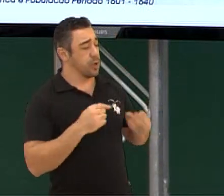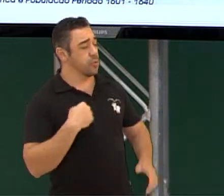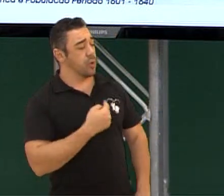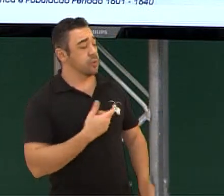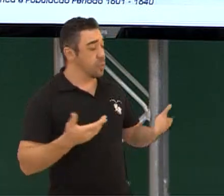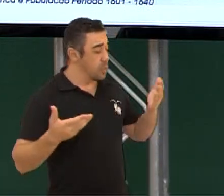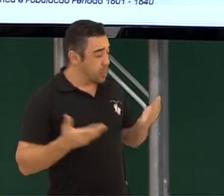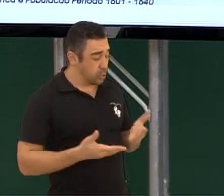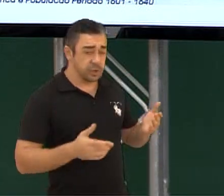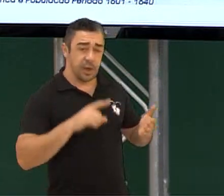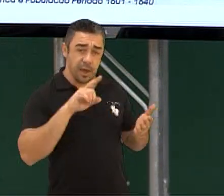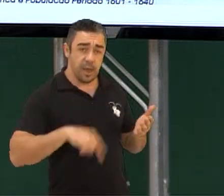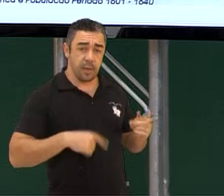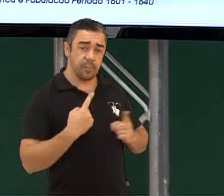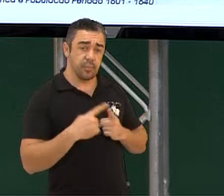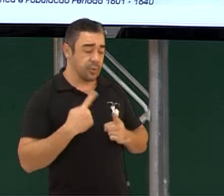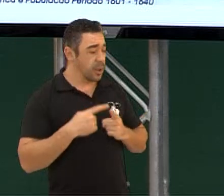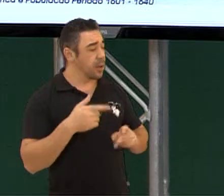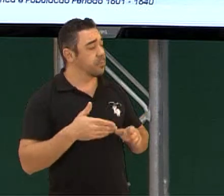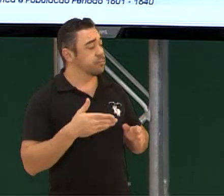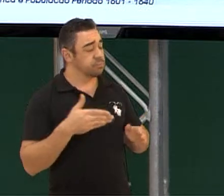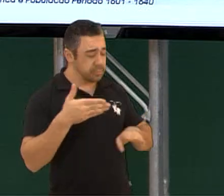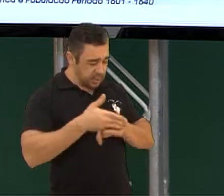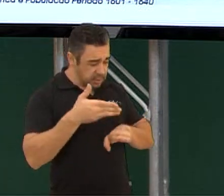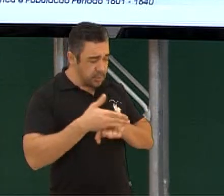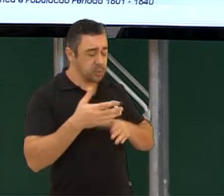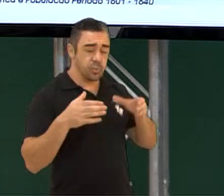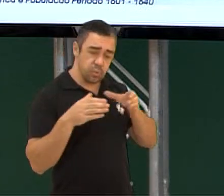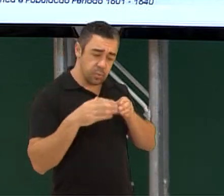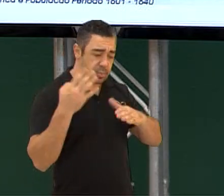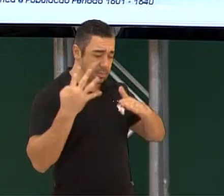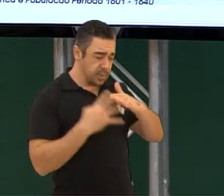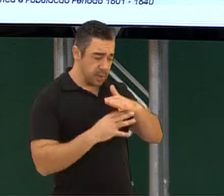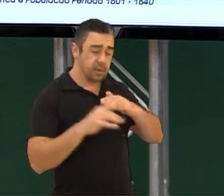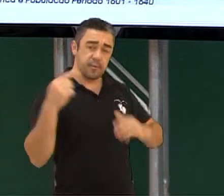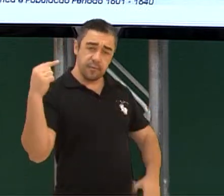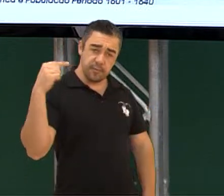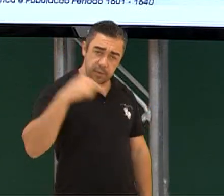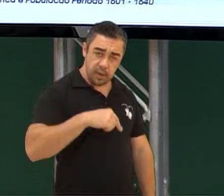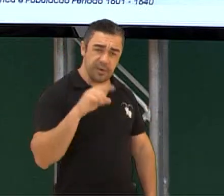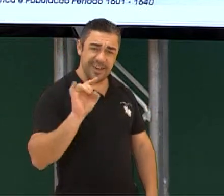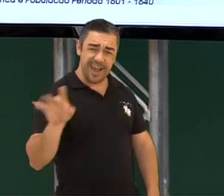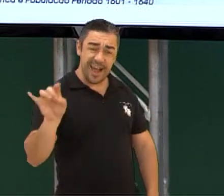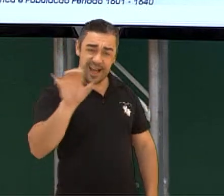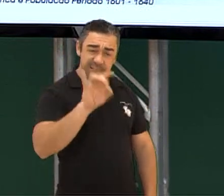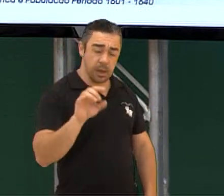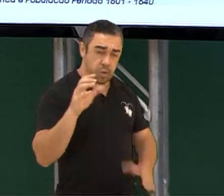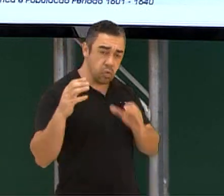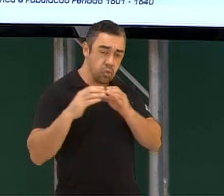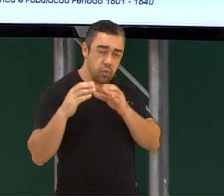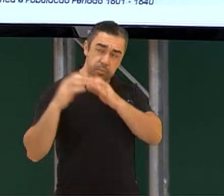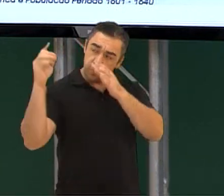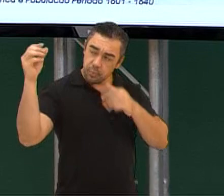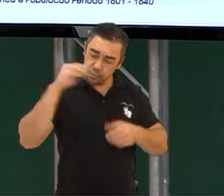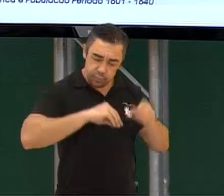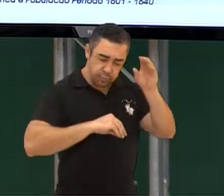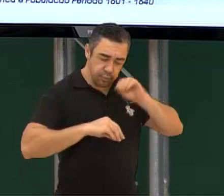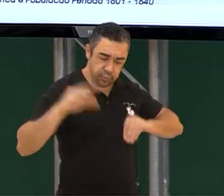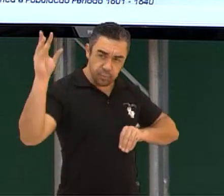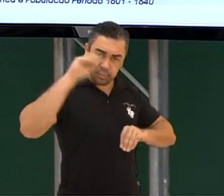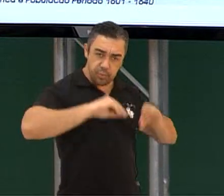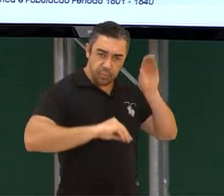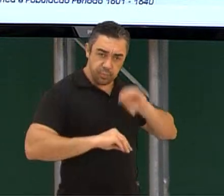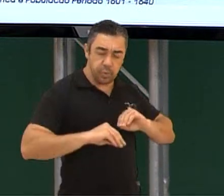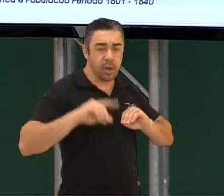hoje. Ele se deve à participação, né, dos migrantes que chegaram aqui, né, de cada povo, cada grupo exatamente, que teve a